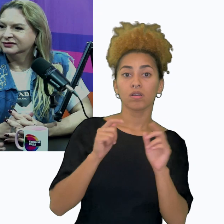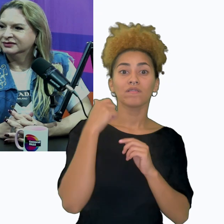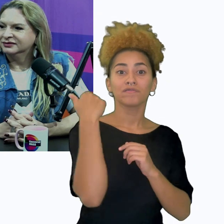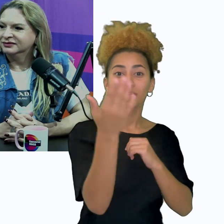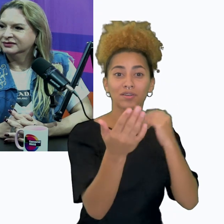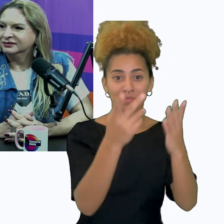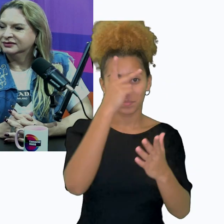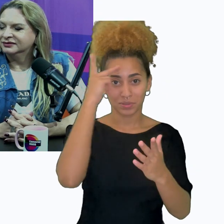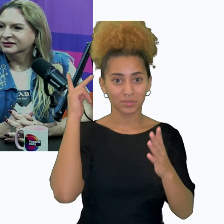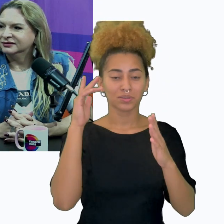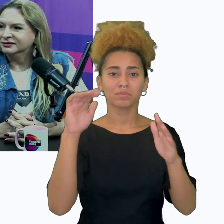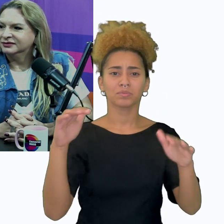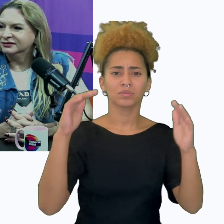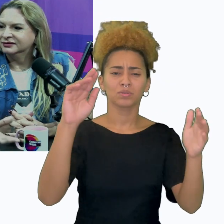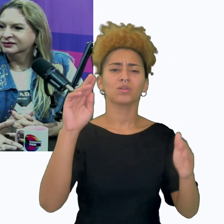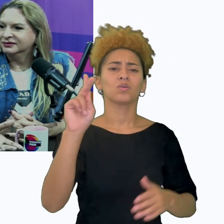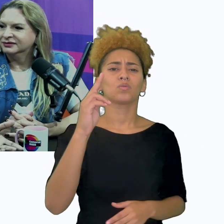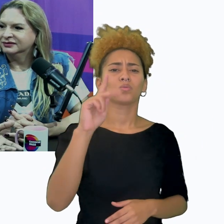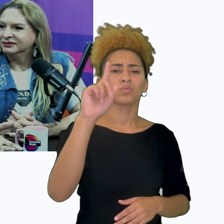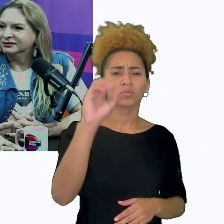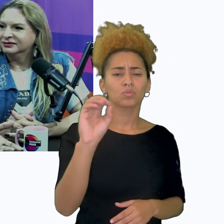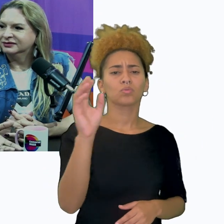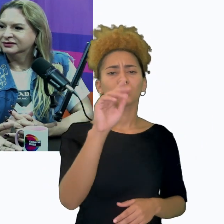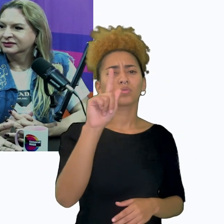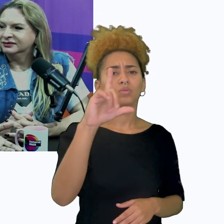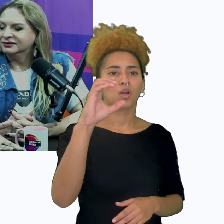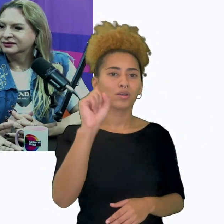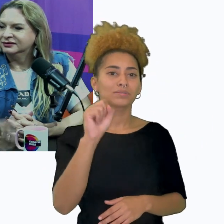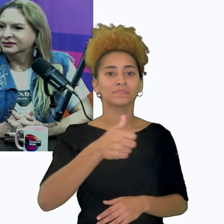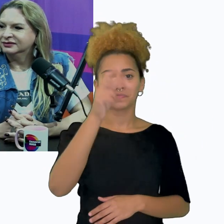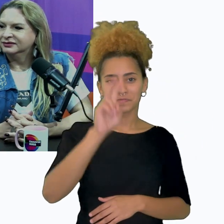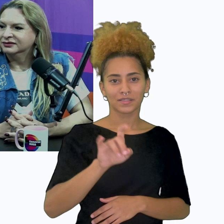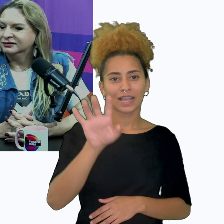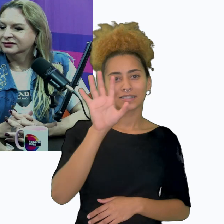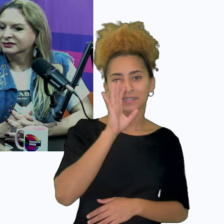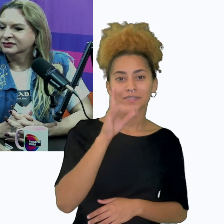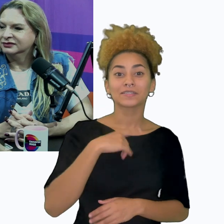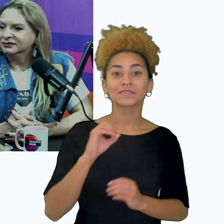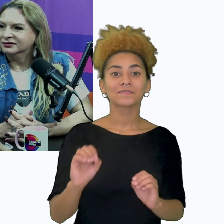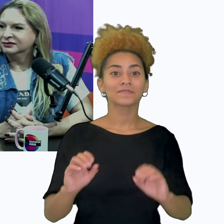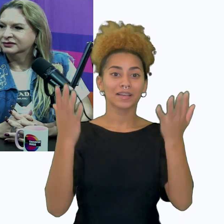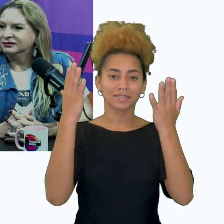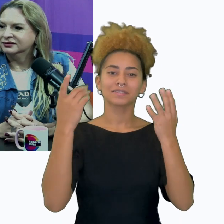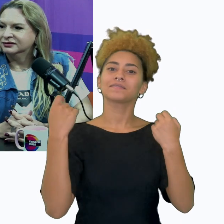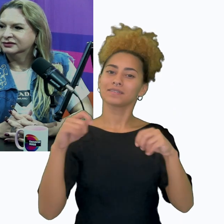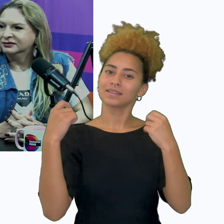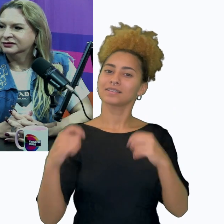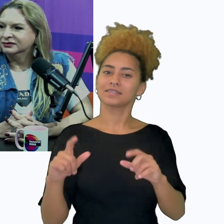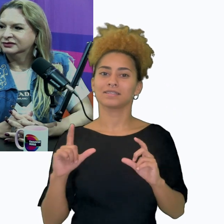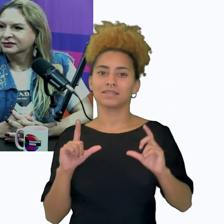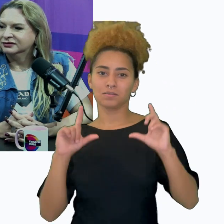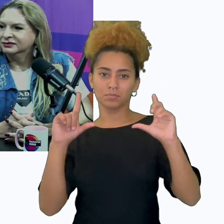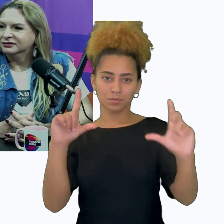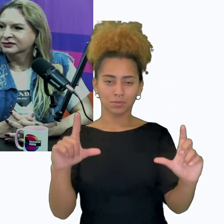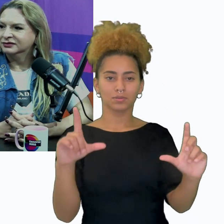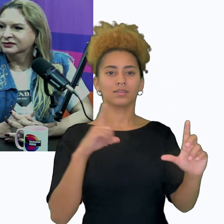dentro. Mas quem estava lá fora, o Hugo Gloss fez uma festa na época, quando ele viu o primeiro episódio. Tinha festa, tinha que entrar com as